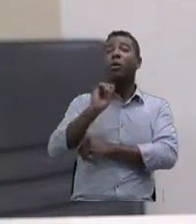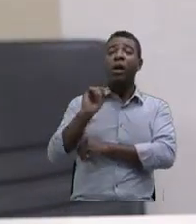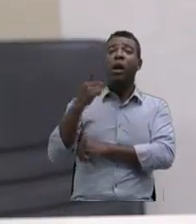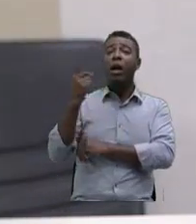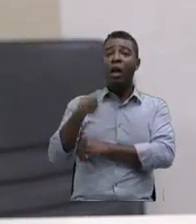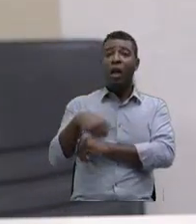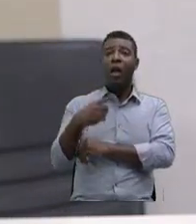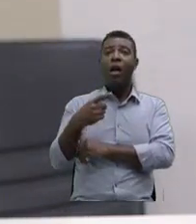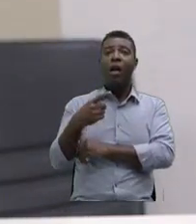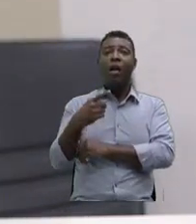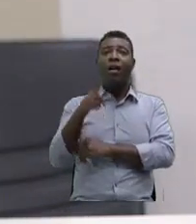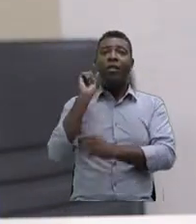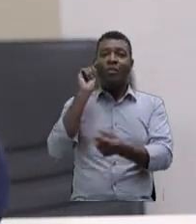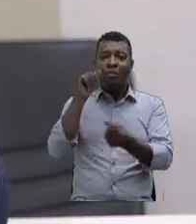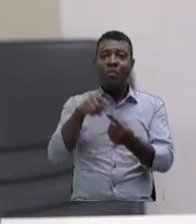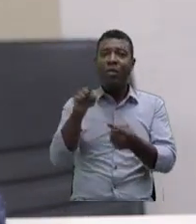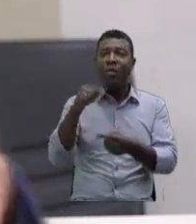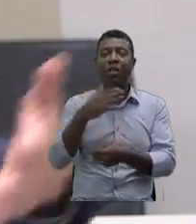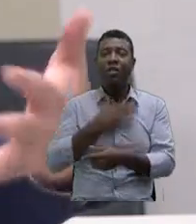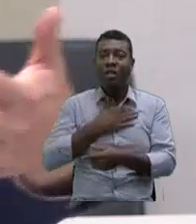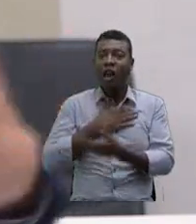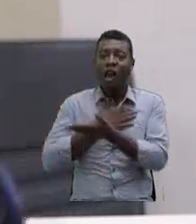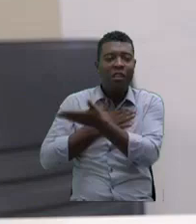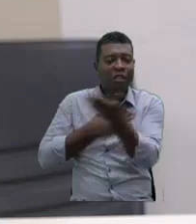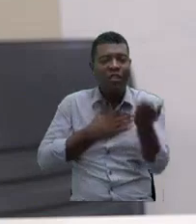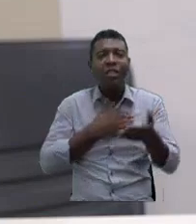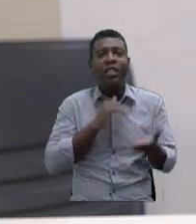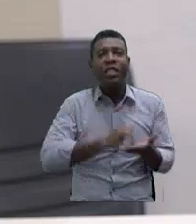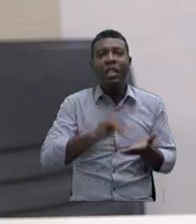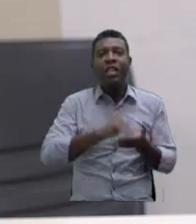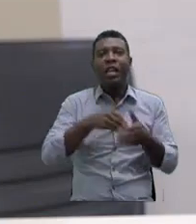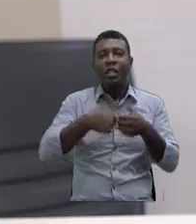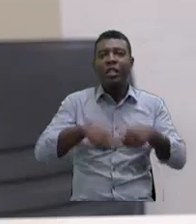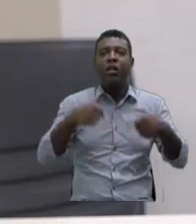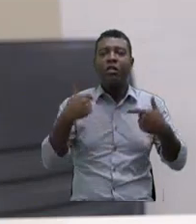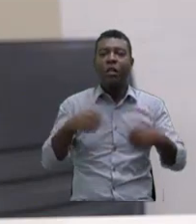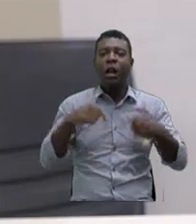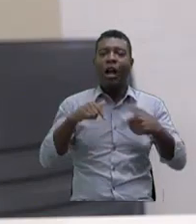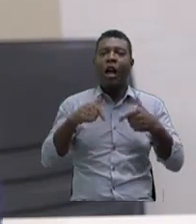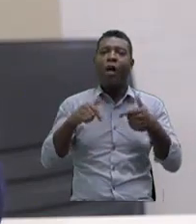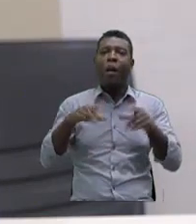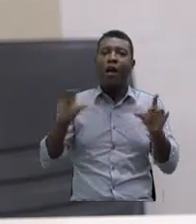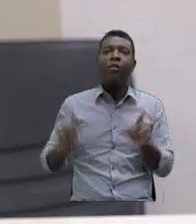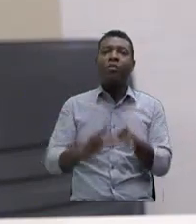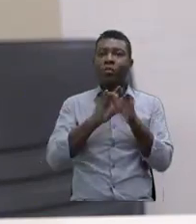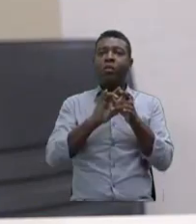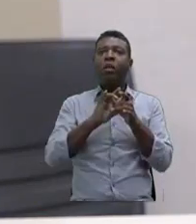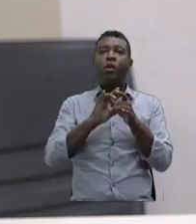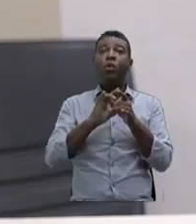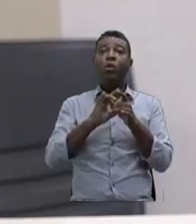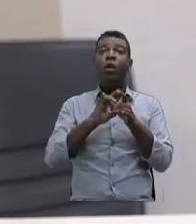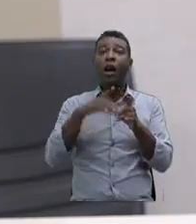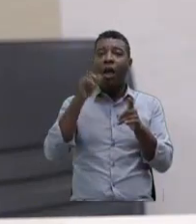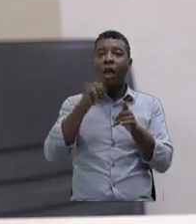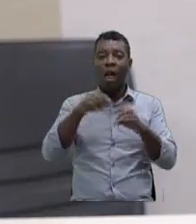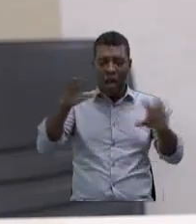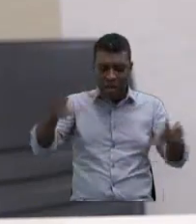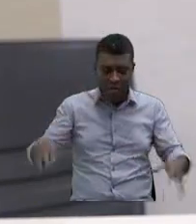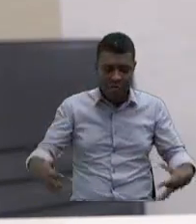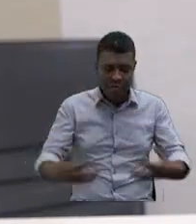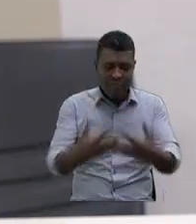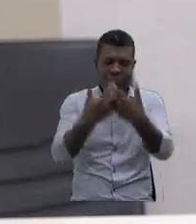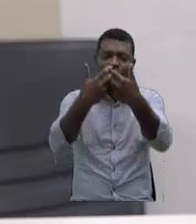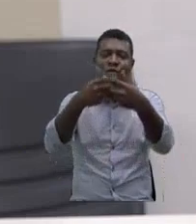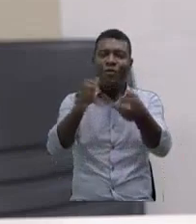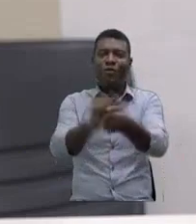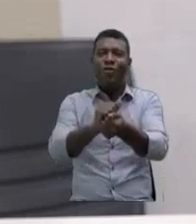os meus queridos secretários e secretárias estão trabalhando na transversalidade,